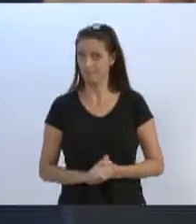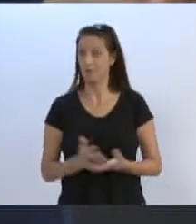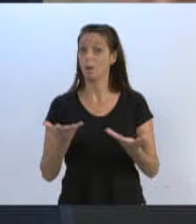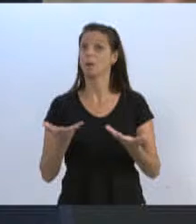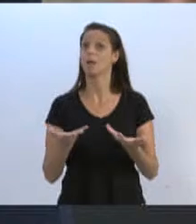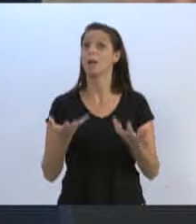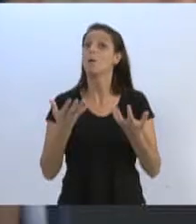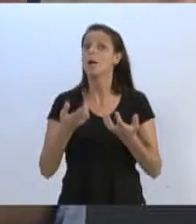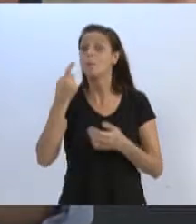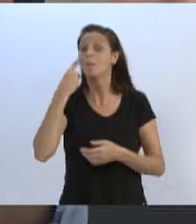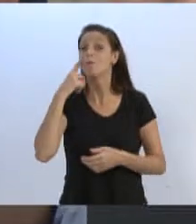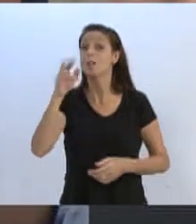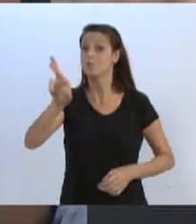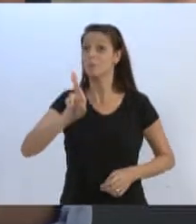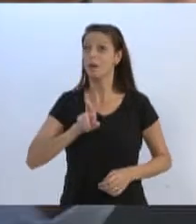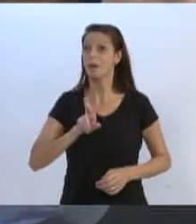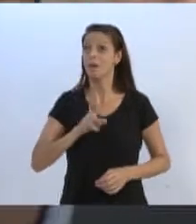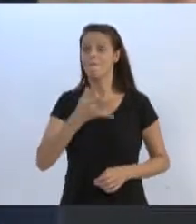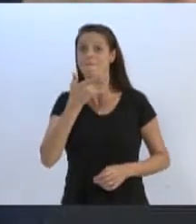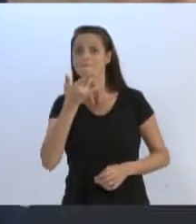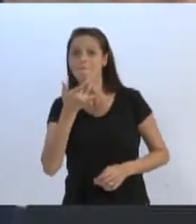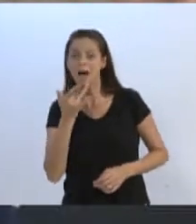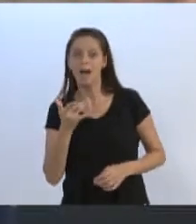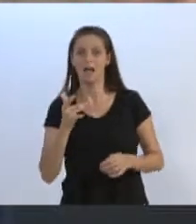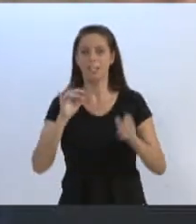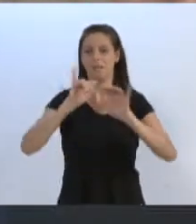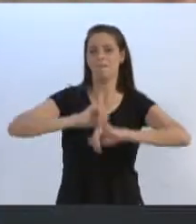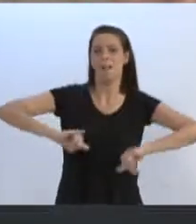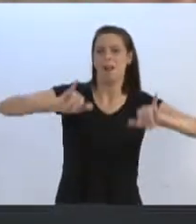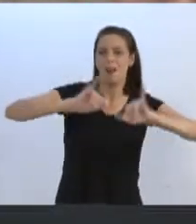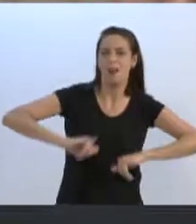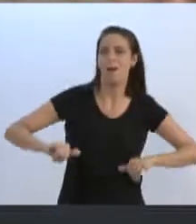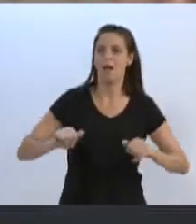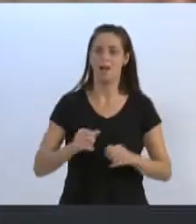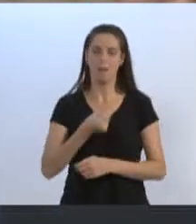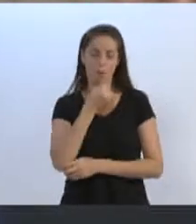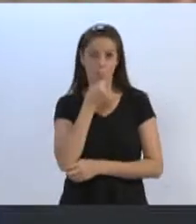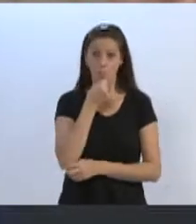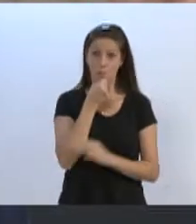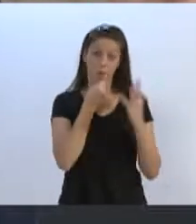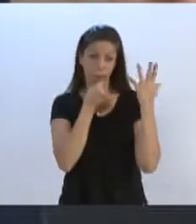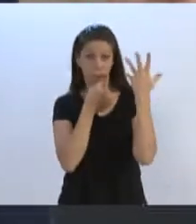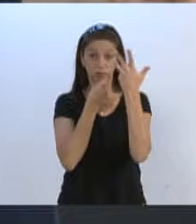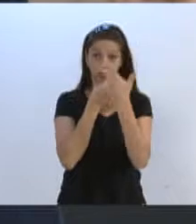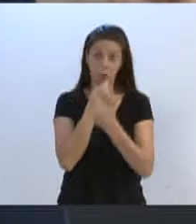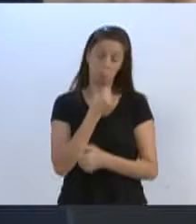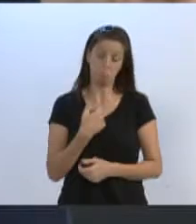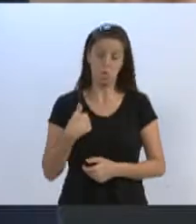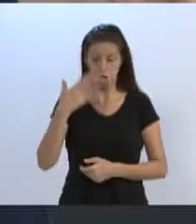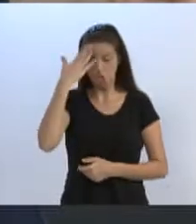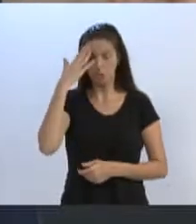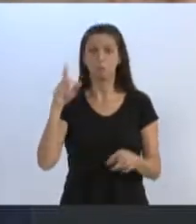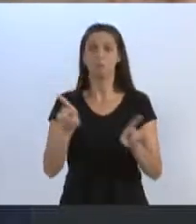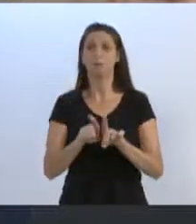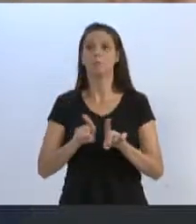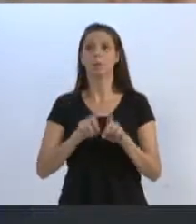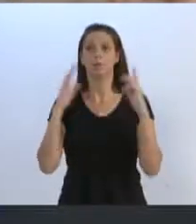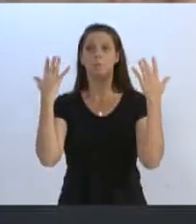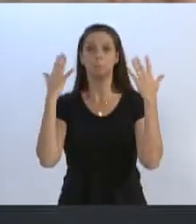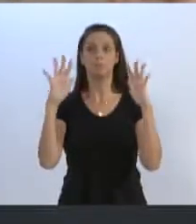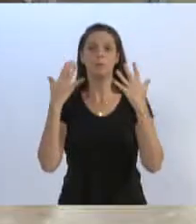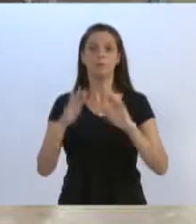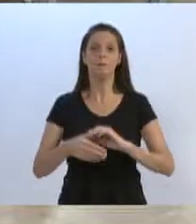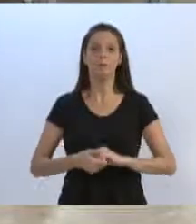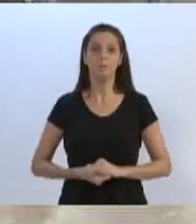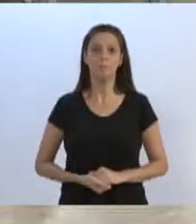resultado. Fazer mídia social, usar o microfone, eu também sei fazer. Parabéns. Inclua sua fala,